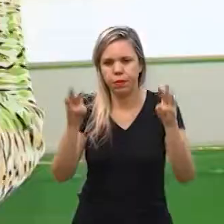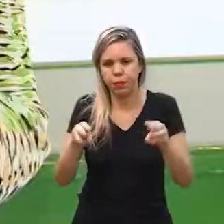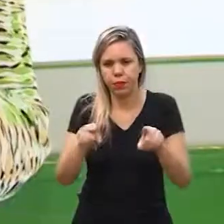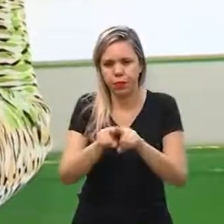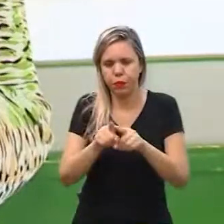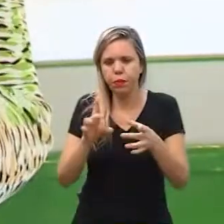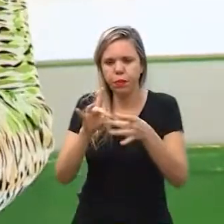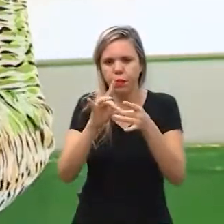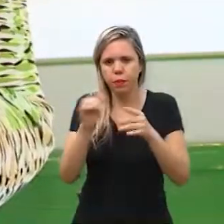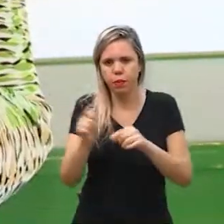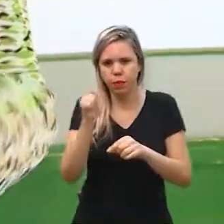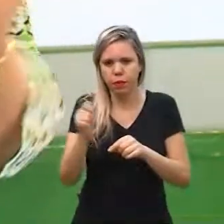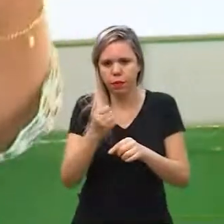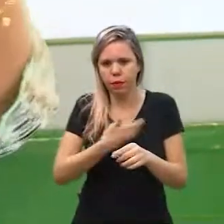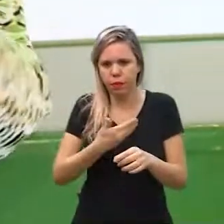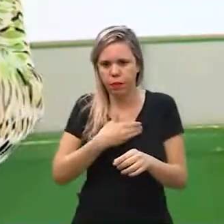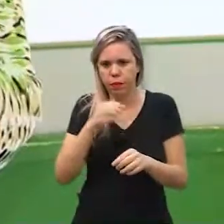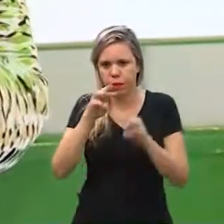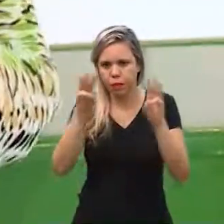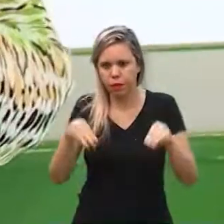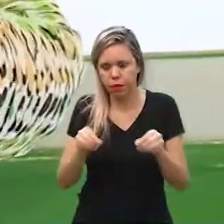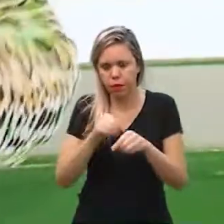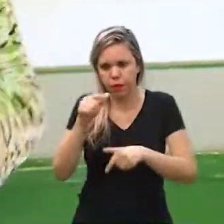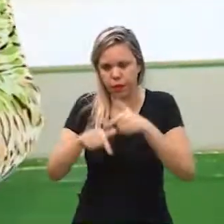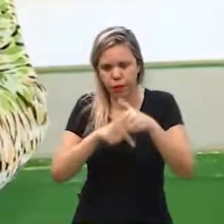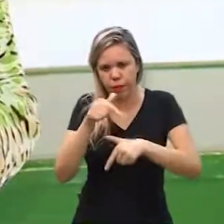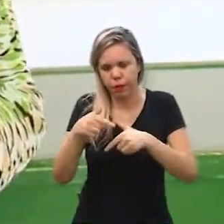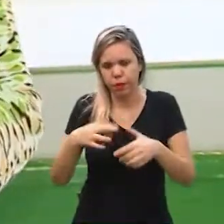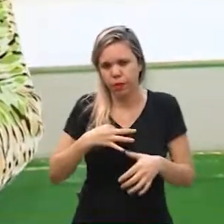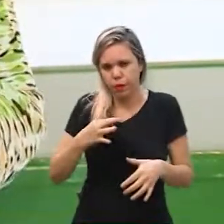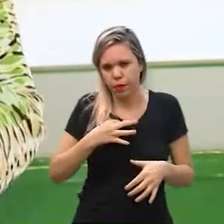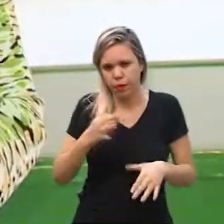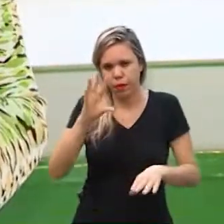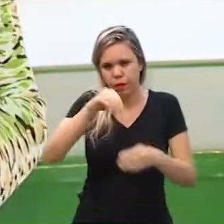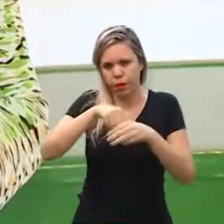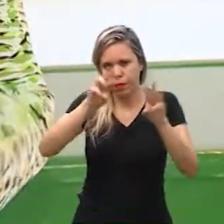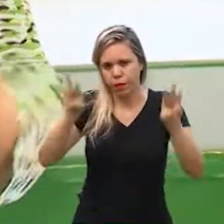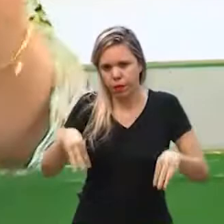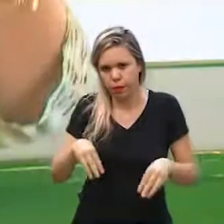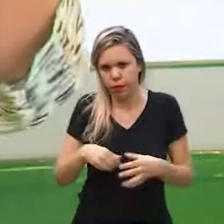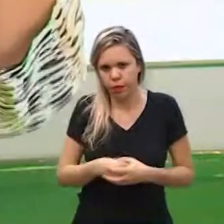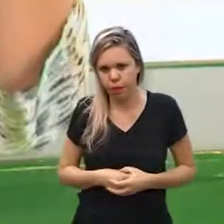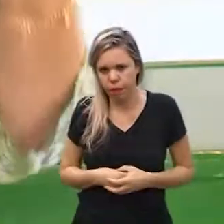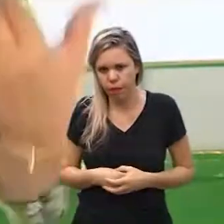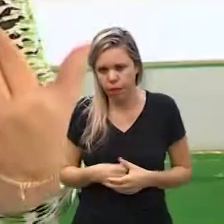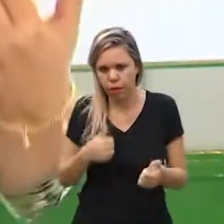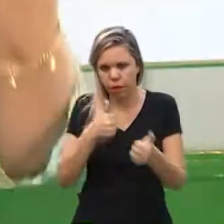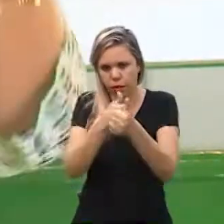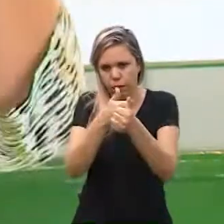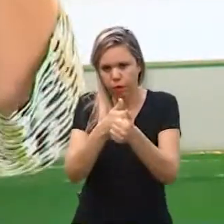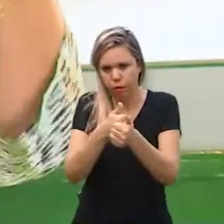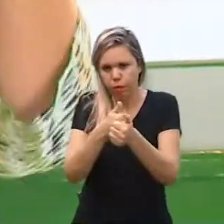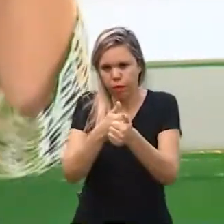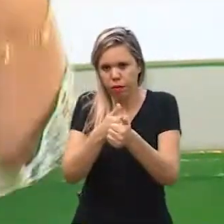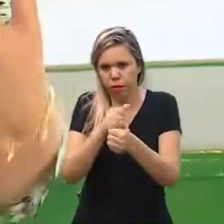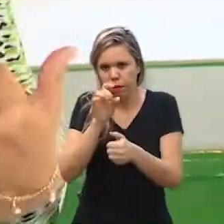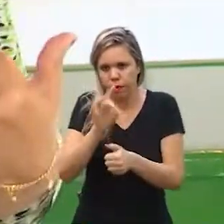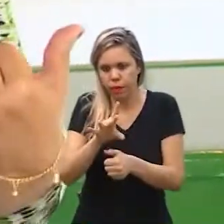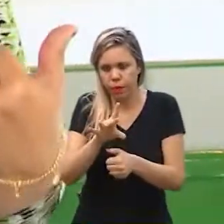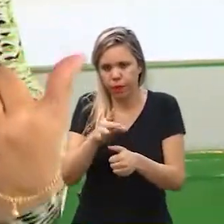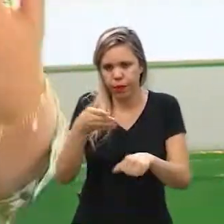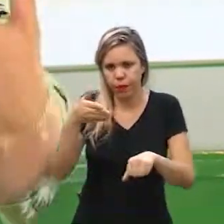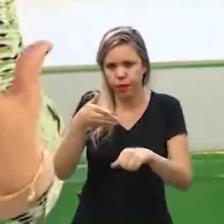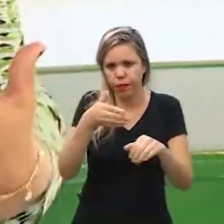têm associação de amigos de museus, você pode fazer um trabalho voluntário dentro dos museus. se aproximar não só